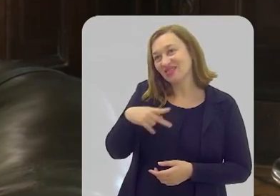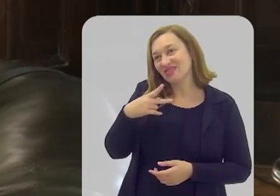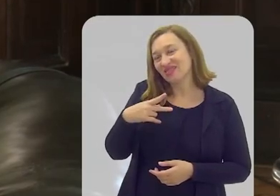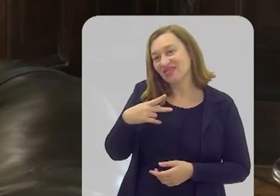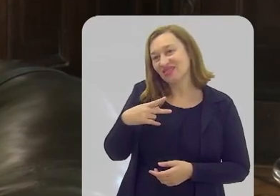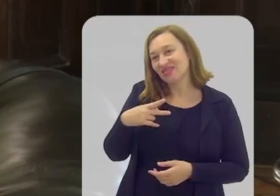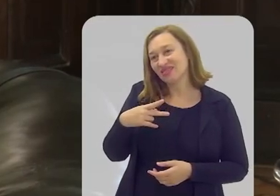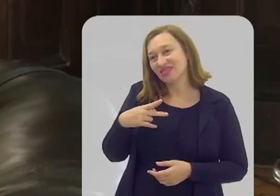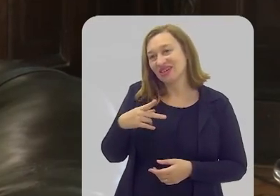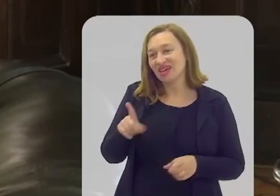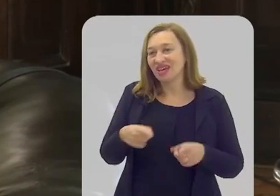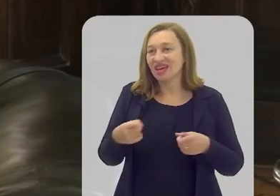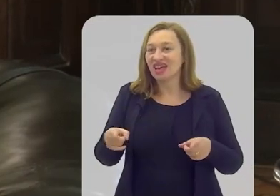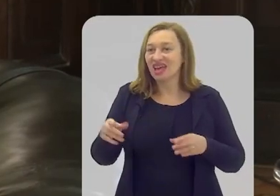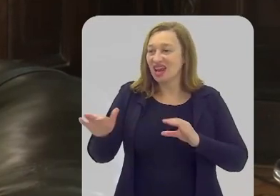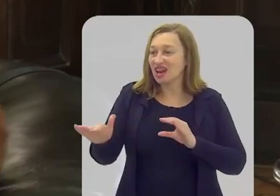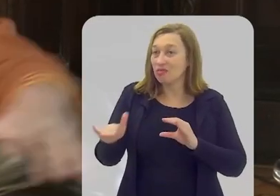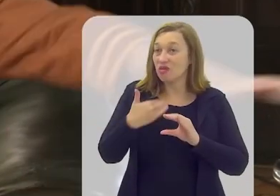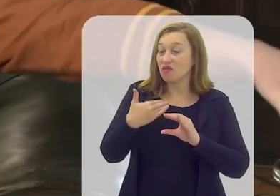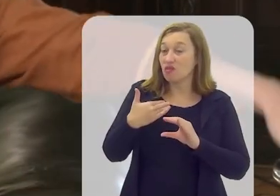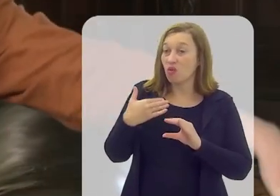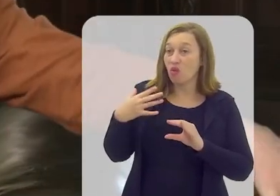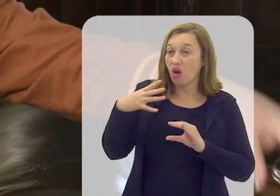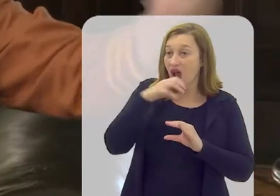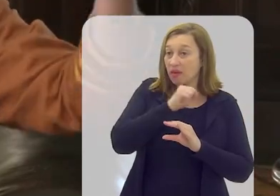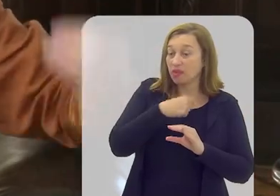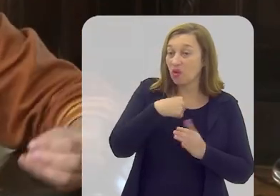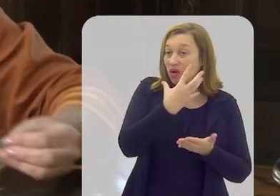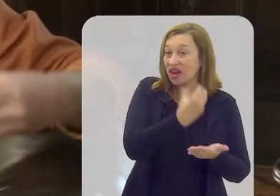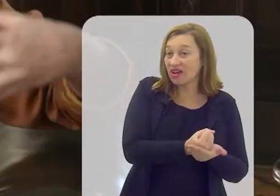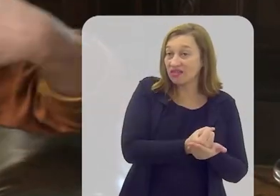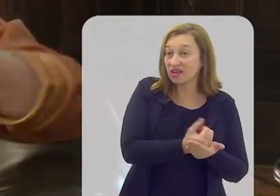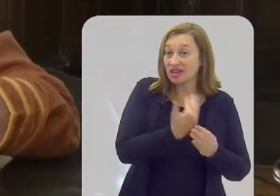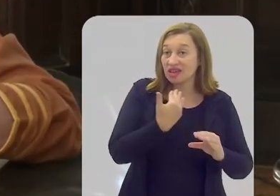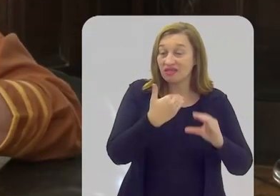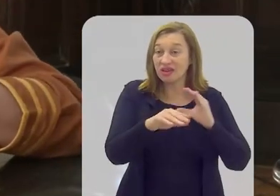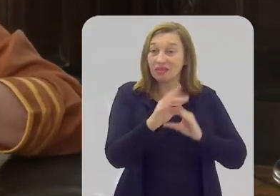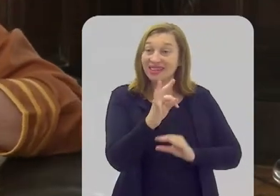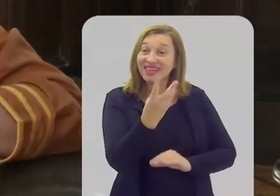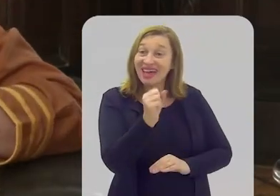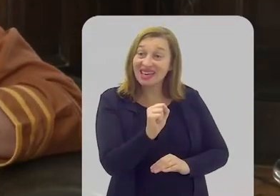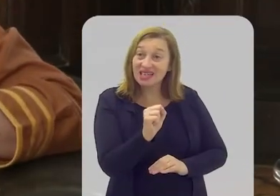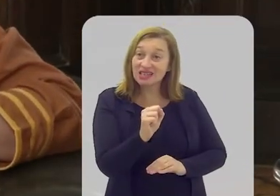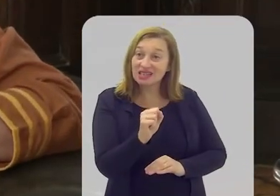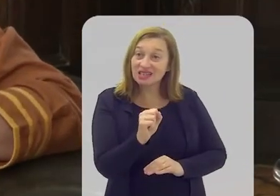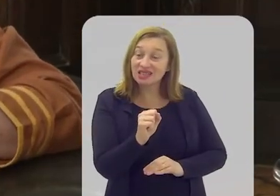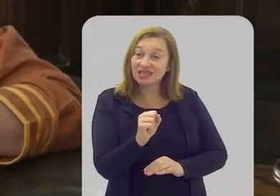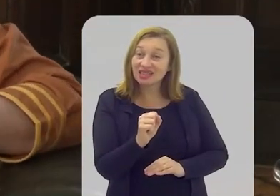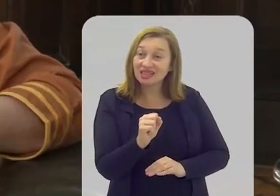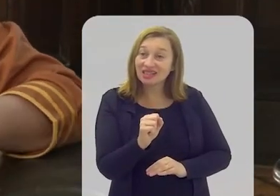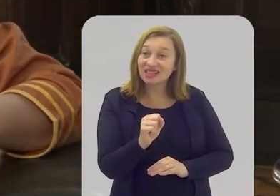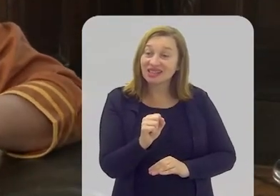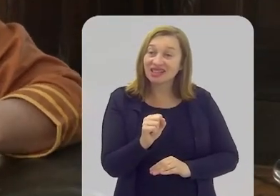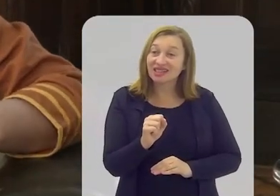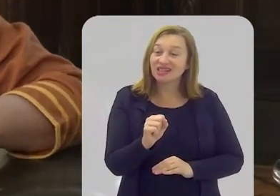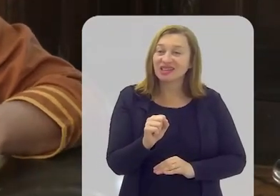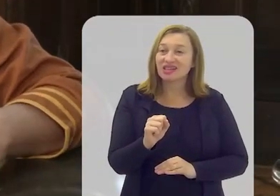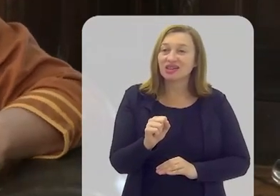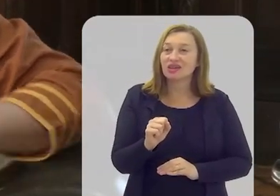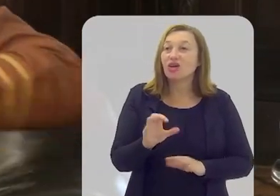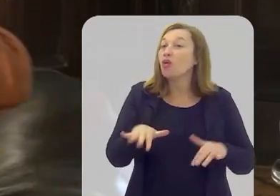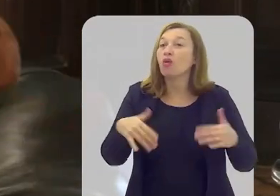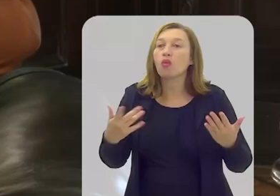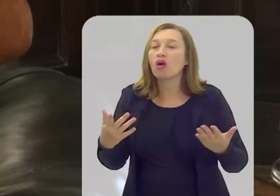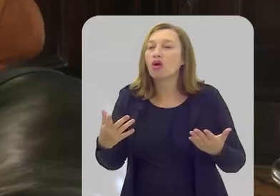Vê se você consegue fazer a tempo. Ele me mandou. Assim que ele me mandou, eu montei, mandei para Thaís. Thaís, aí